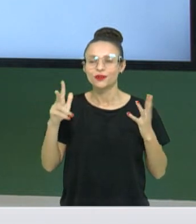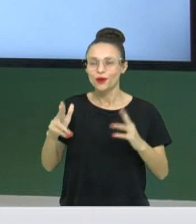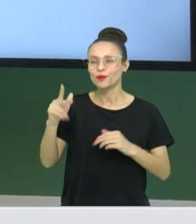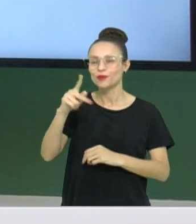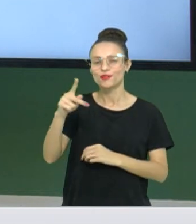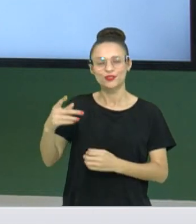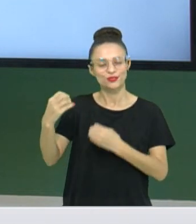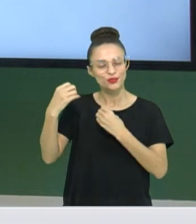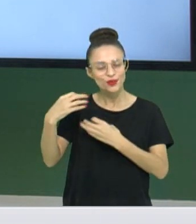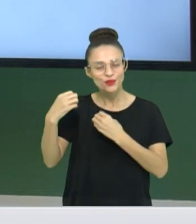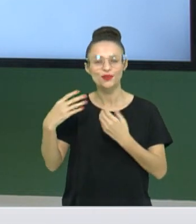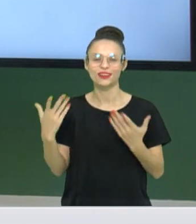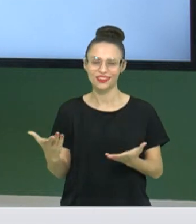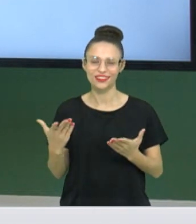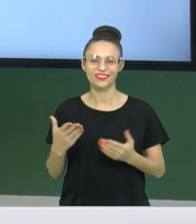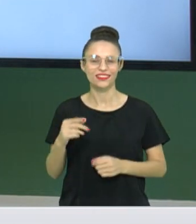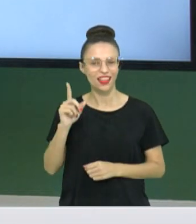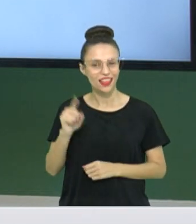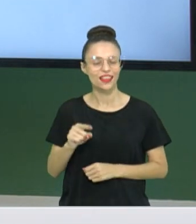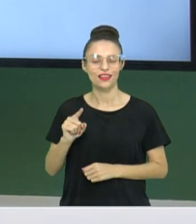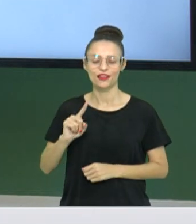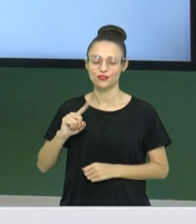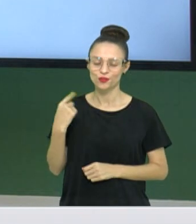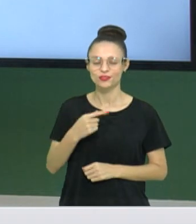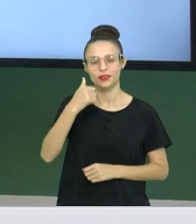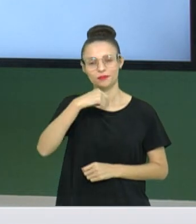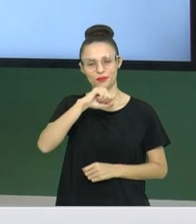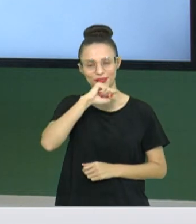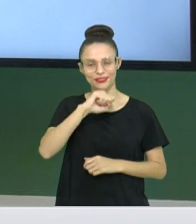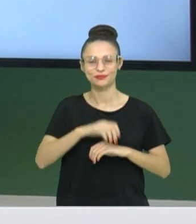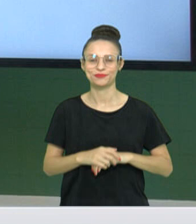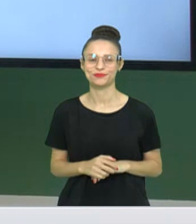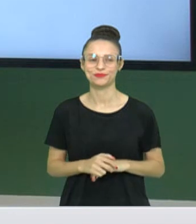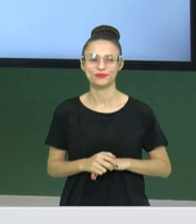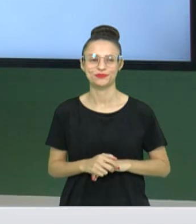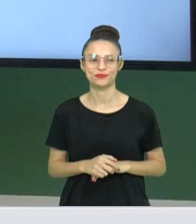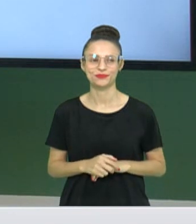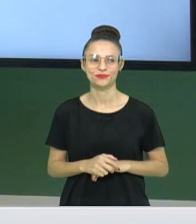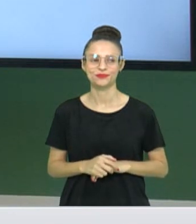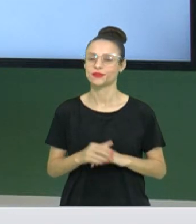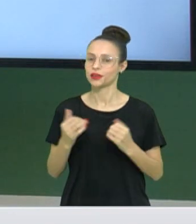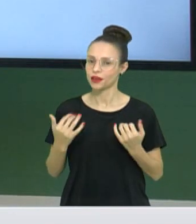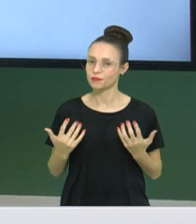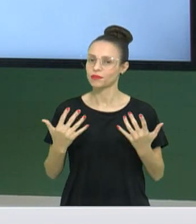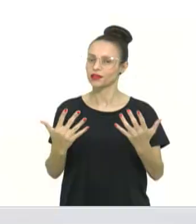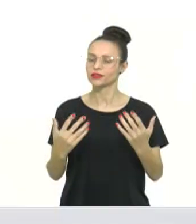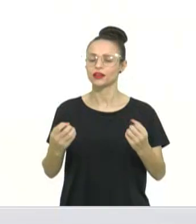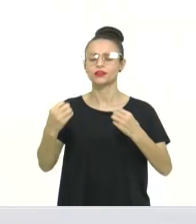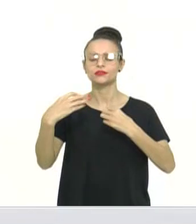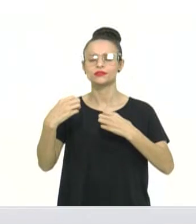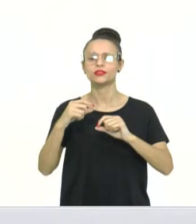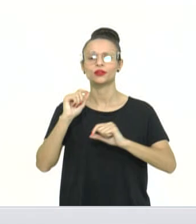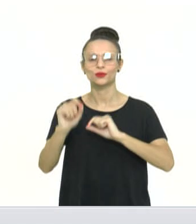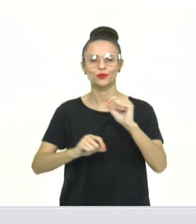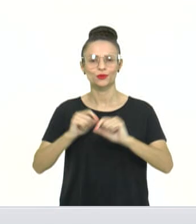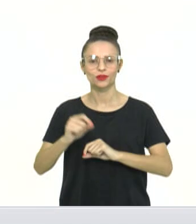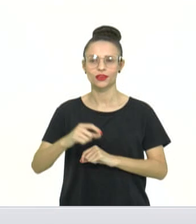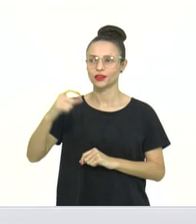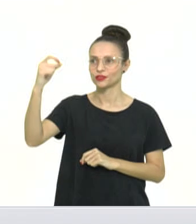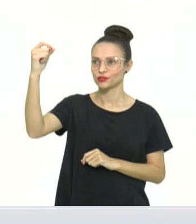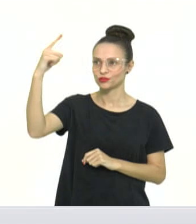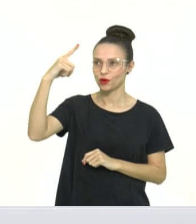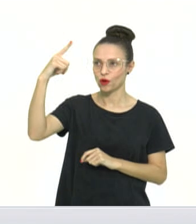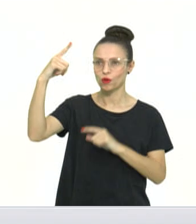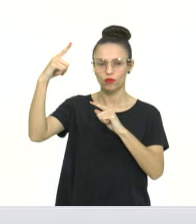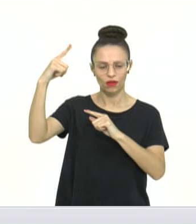professora, educadora, né? A nossa mãe, na verdade. As plantas nos ensinam que o sol é fonte